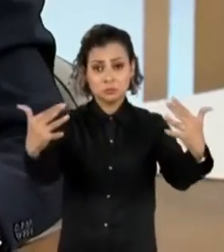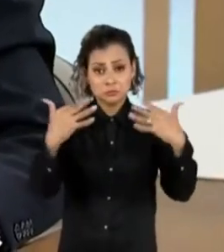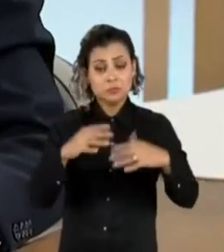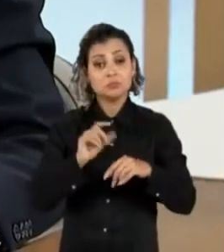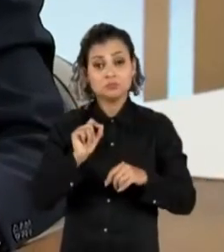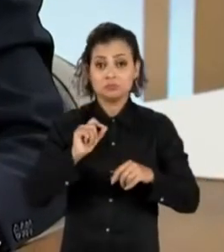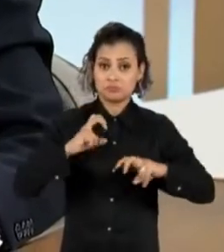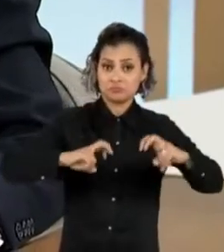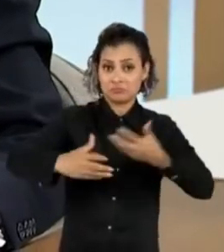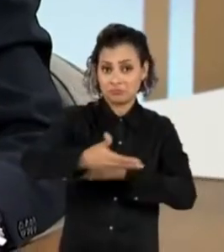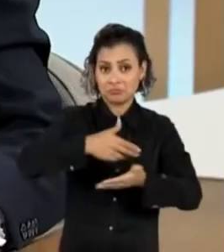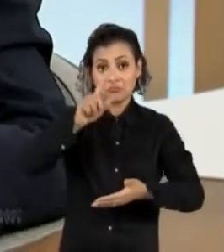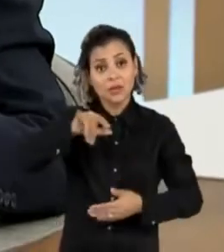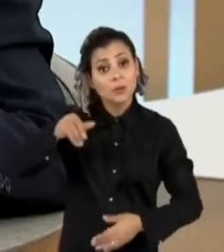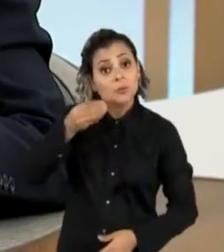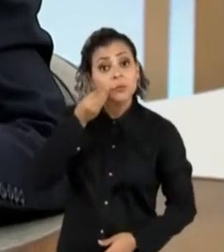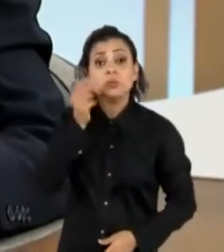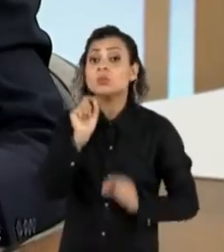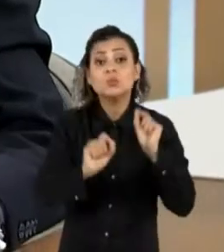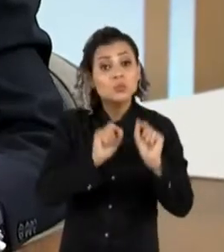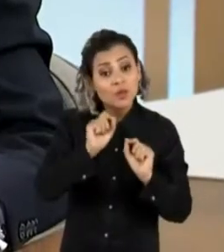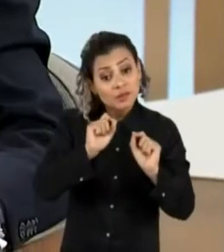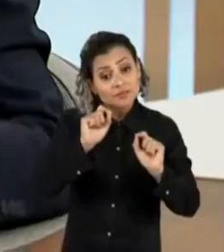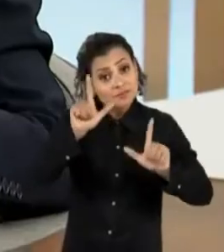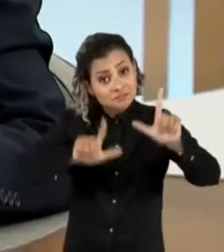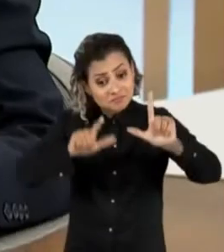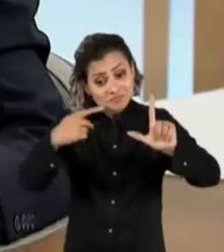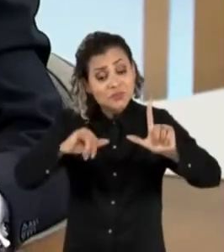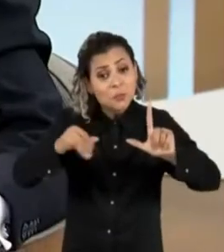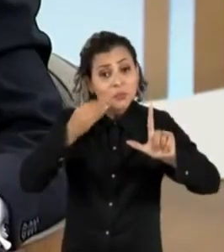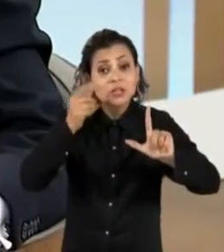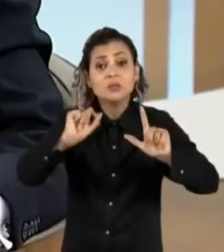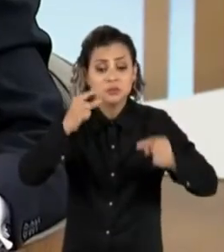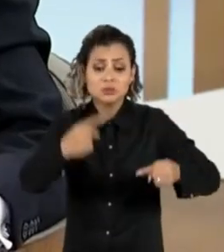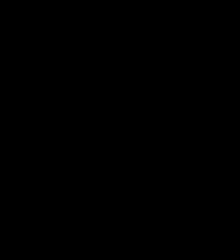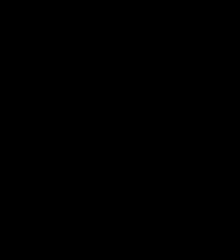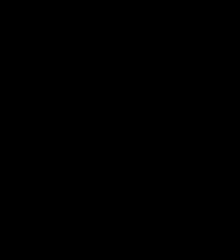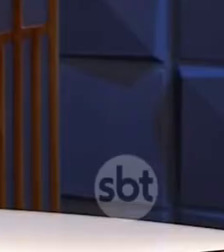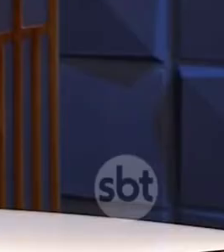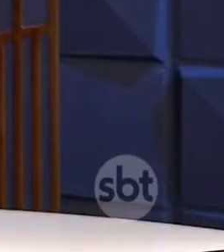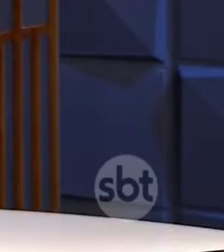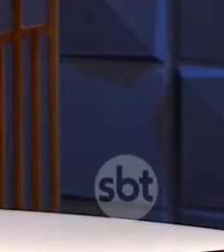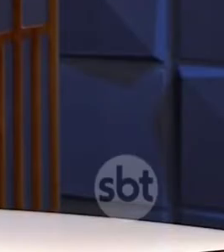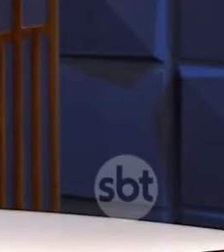Você já ouviu falar da tragédia de Darth Plagueis, o Sábio?